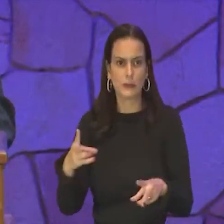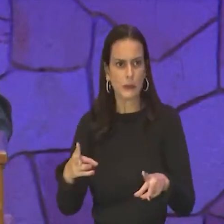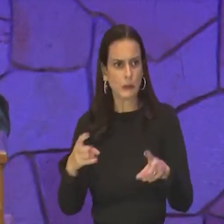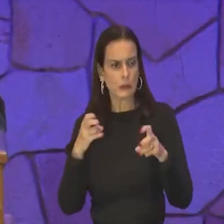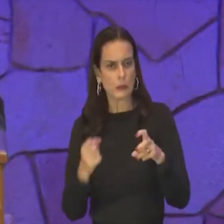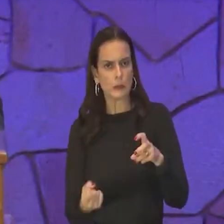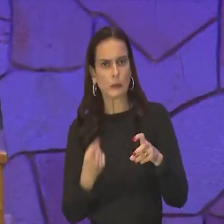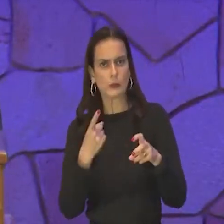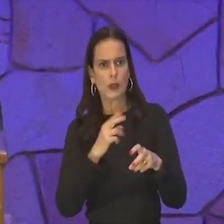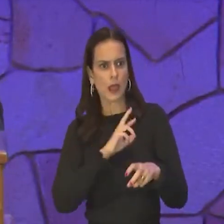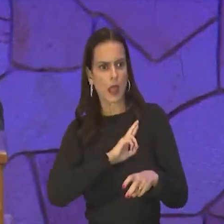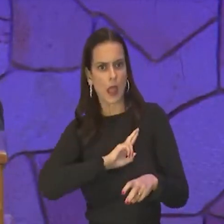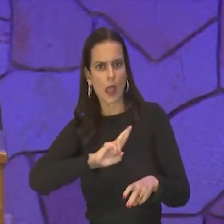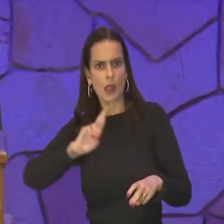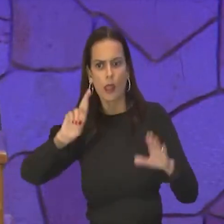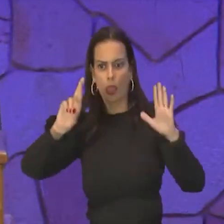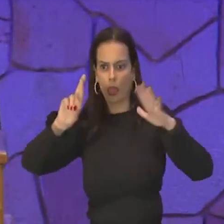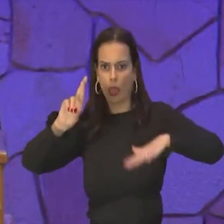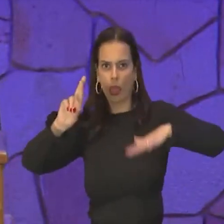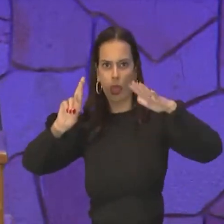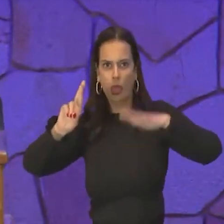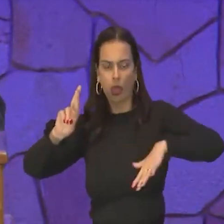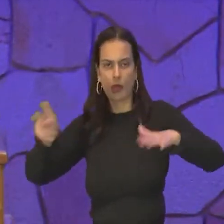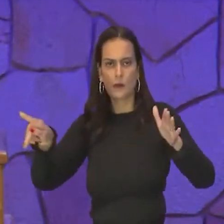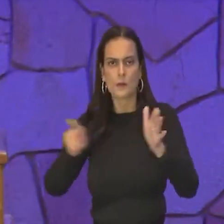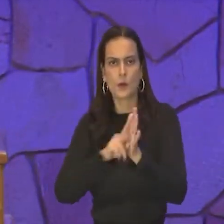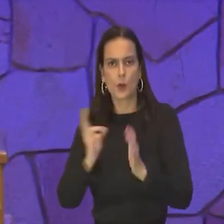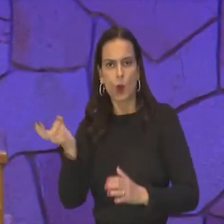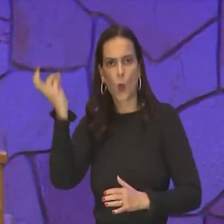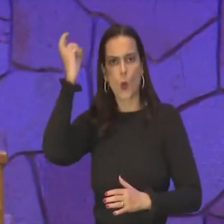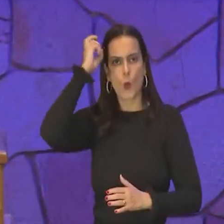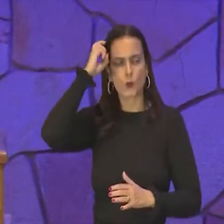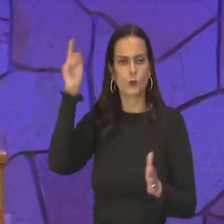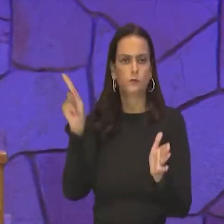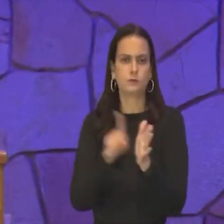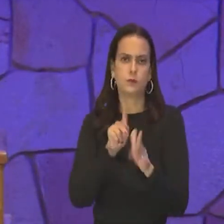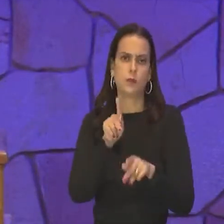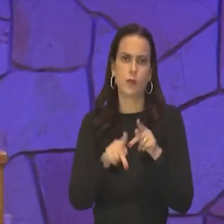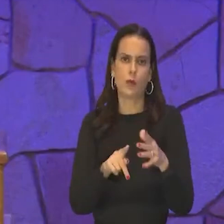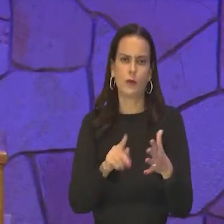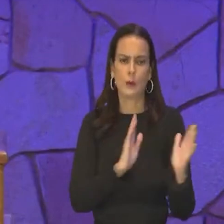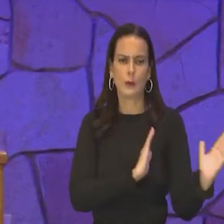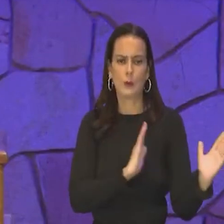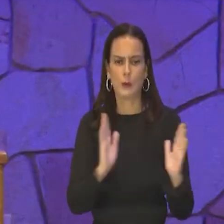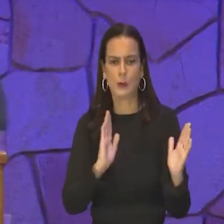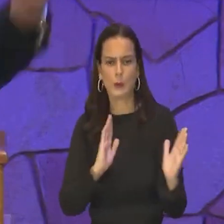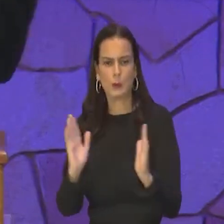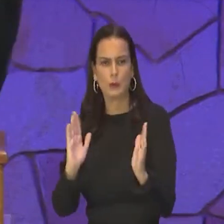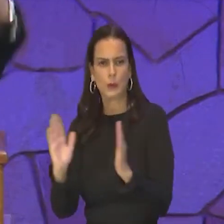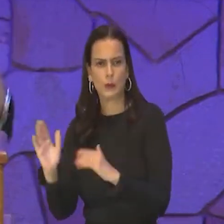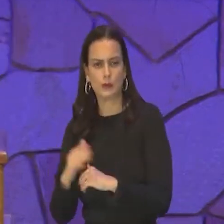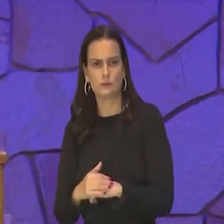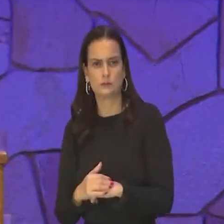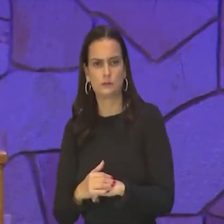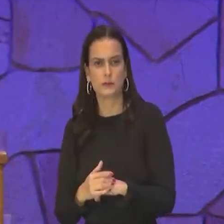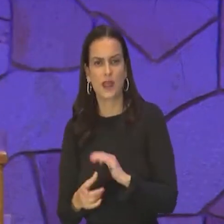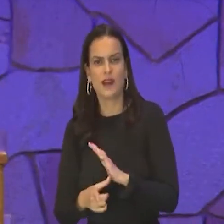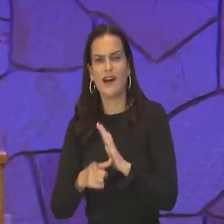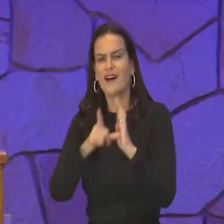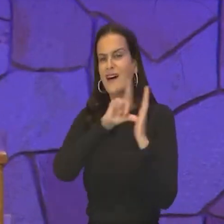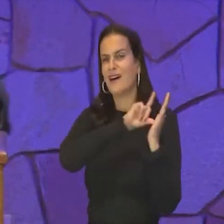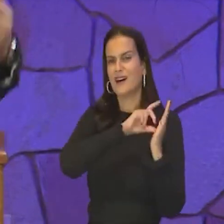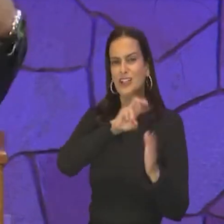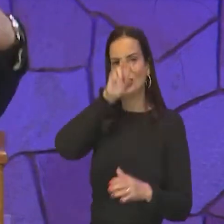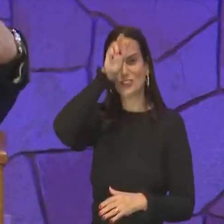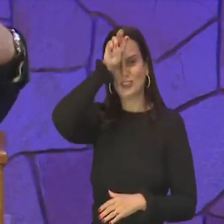a religiosidade impregnada em todos esses períodos, muito antes do Egito,